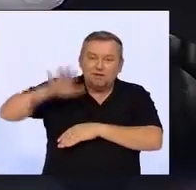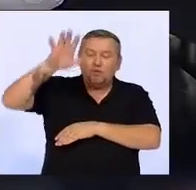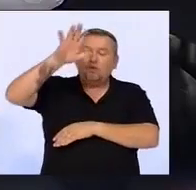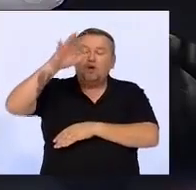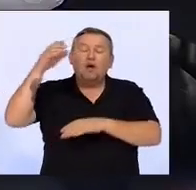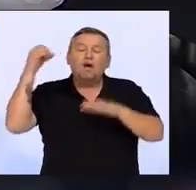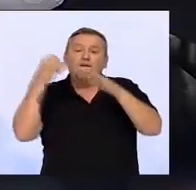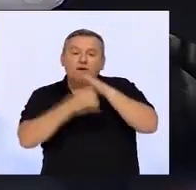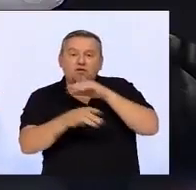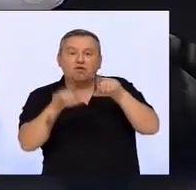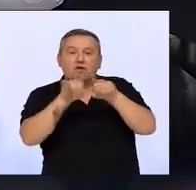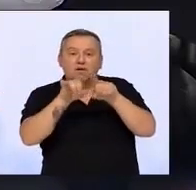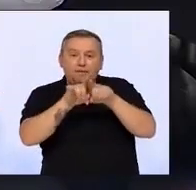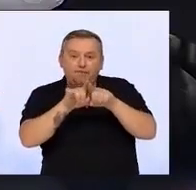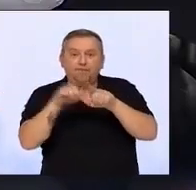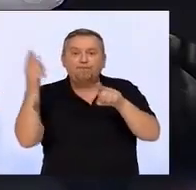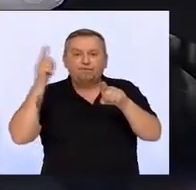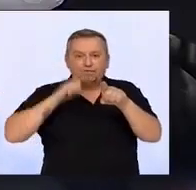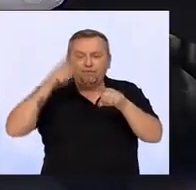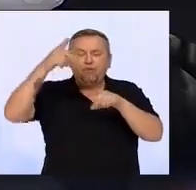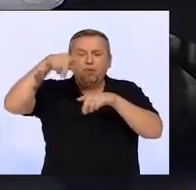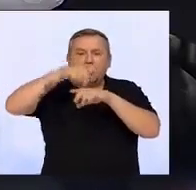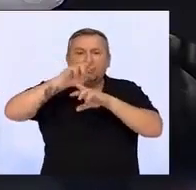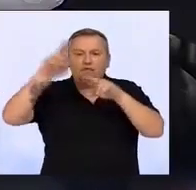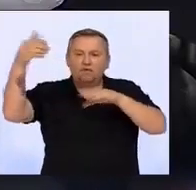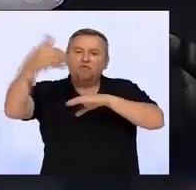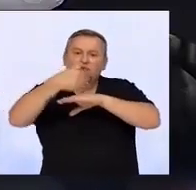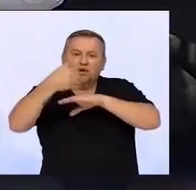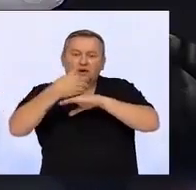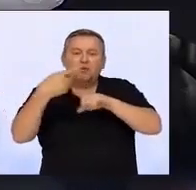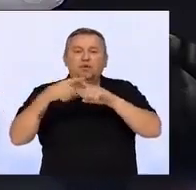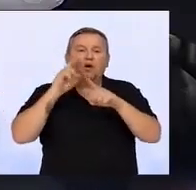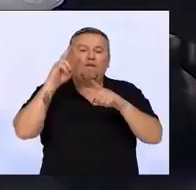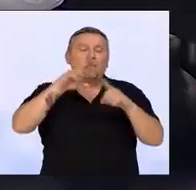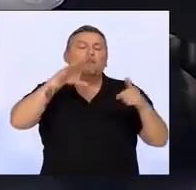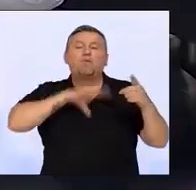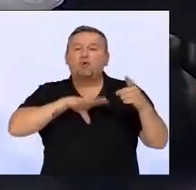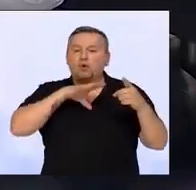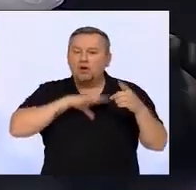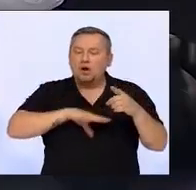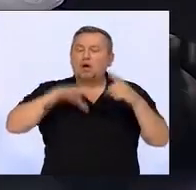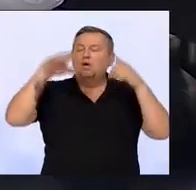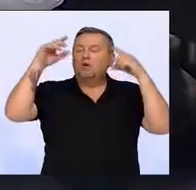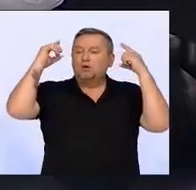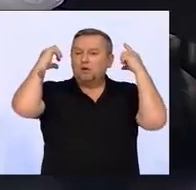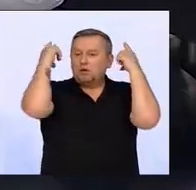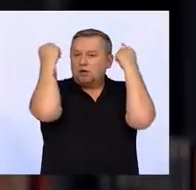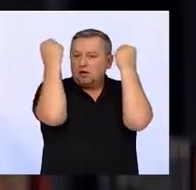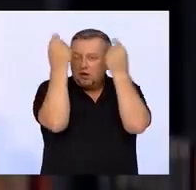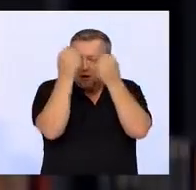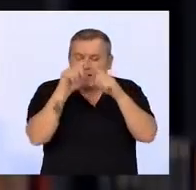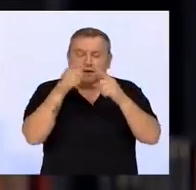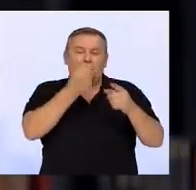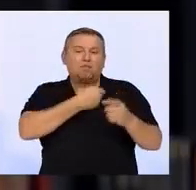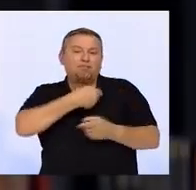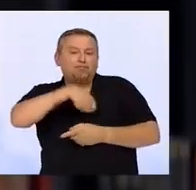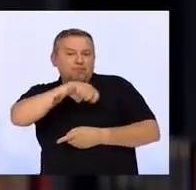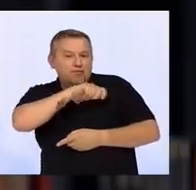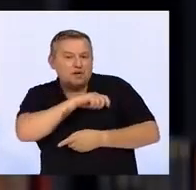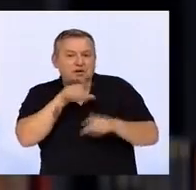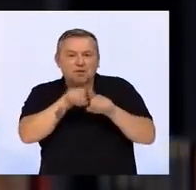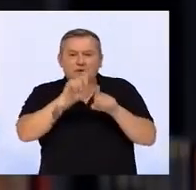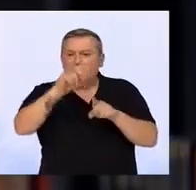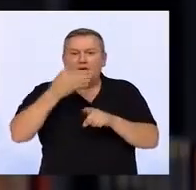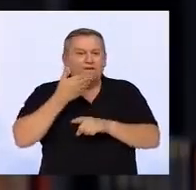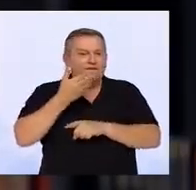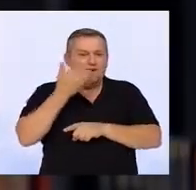Brasil. Isso é uma coisa de médio prazo. Portugal, Grécia, Espanha, todos eles que enfrentaram, mostraram que isso não é uma coisa